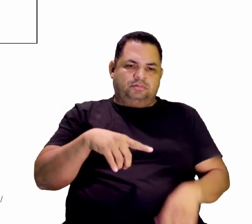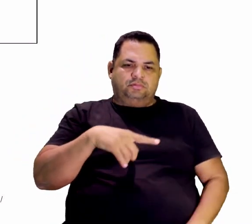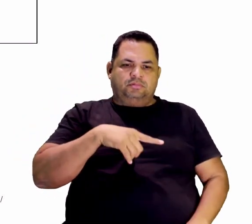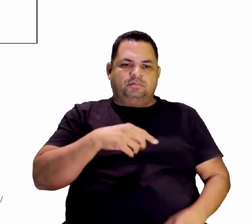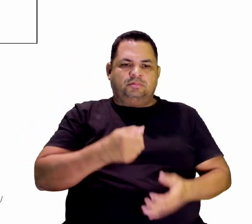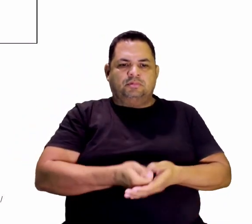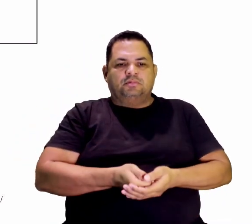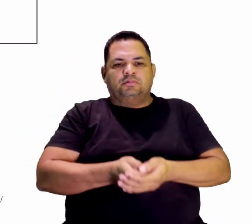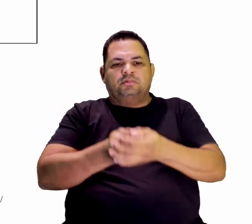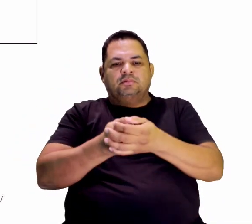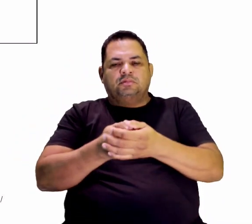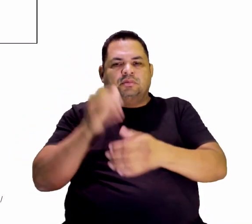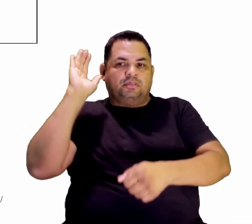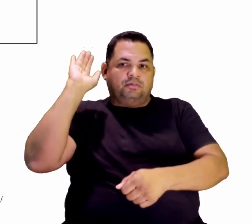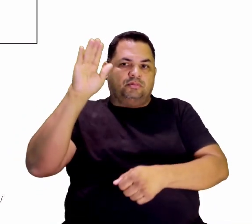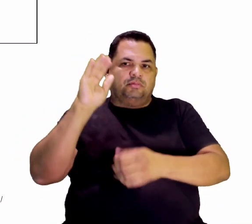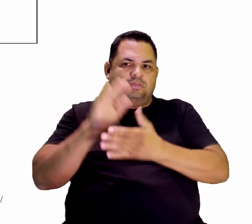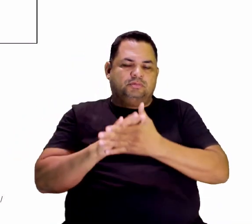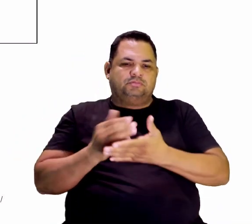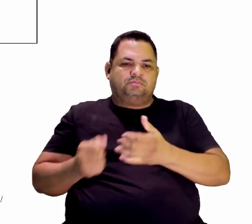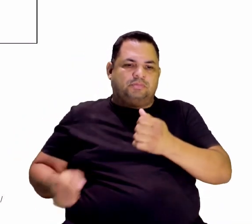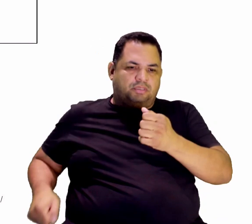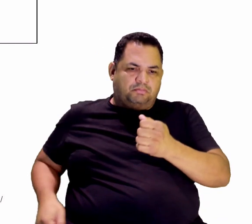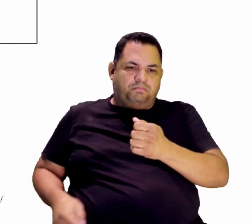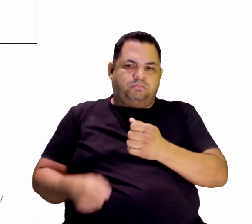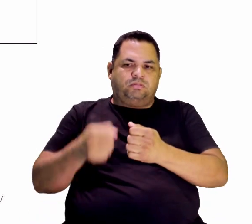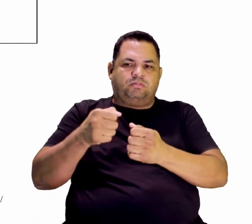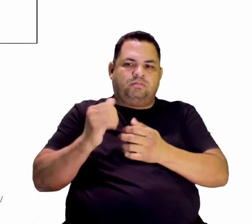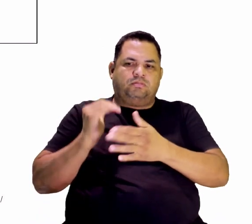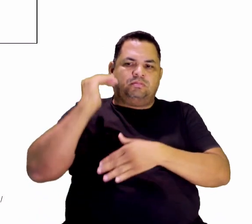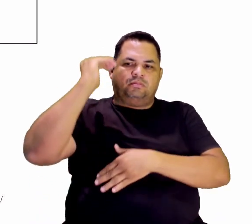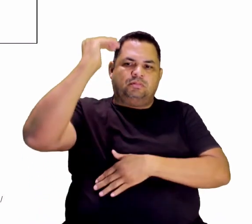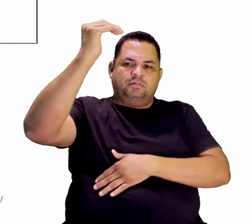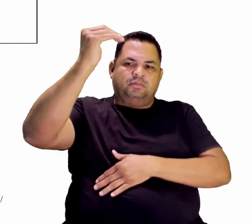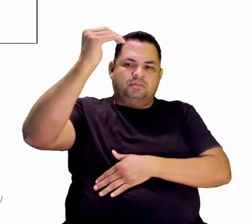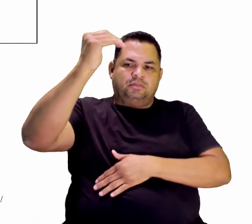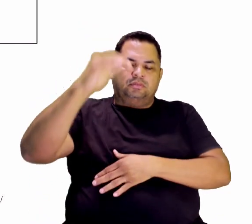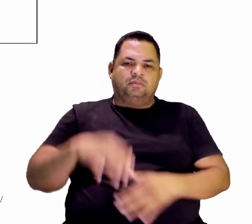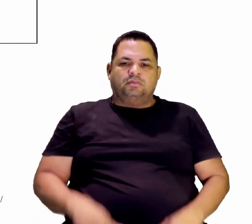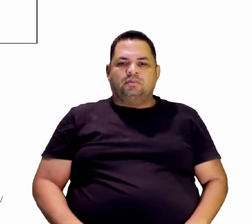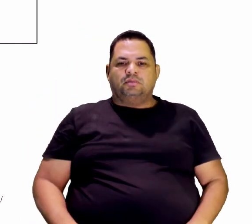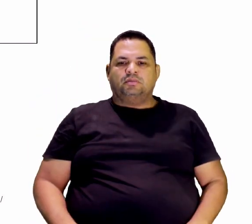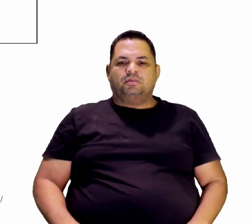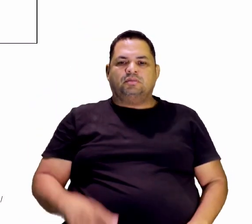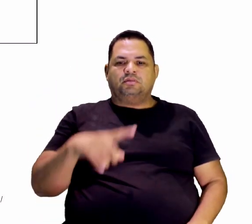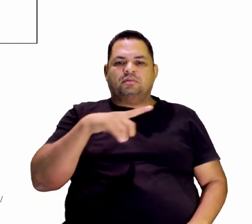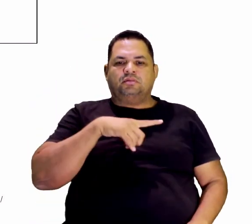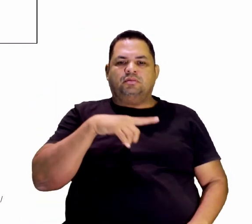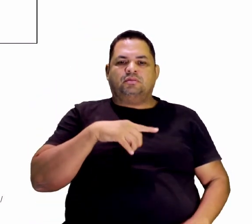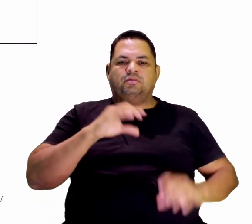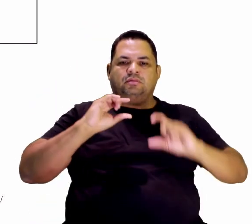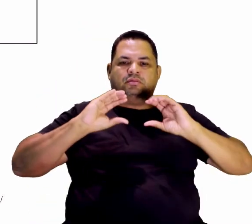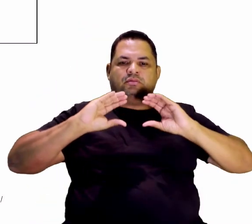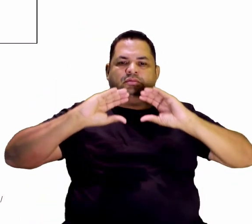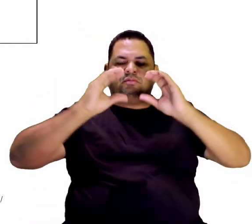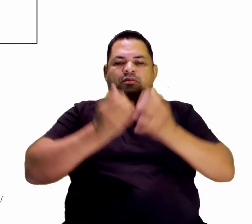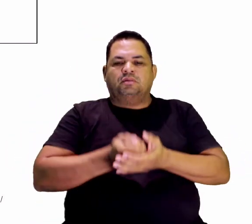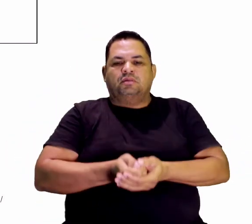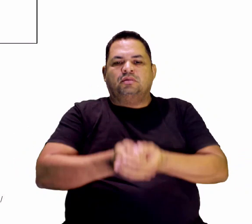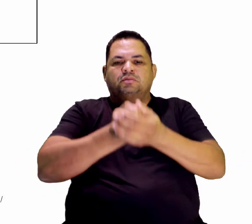cortada. Dentro do saque, eu posso ter aí o tênis, o viagem, o balanceado e o por baixo, como